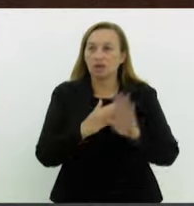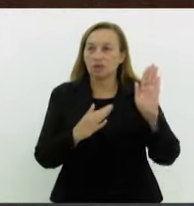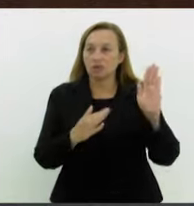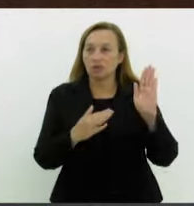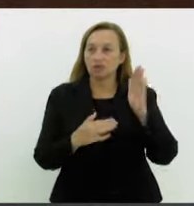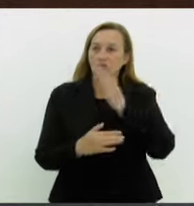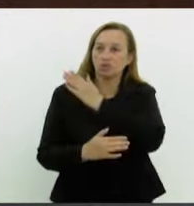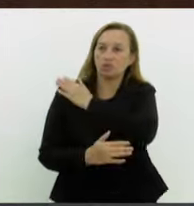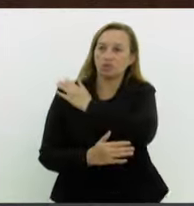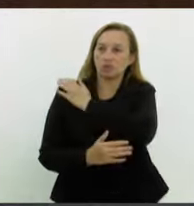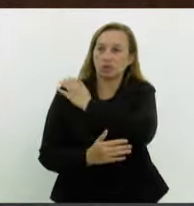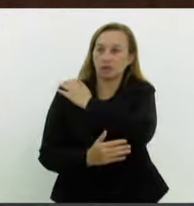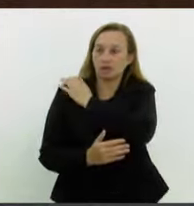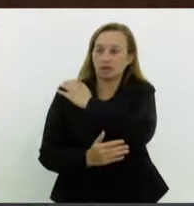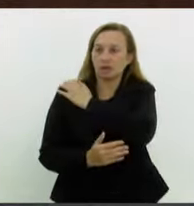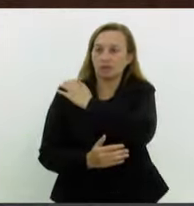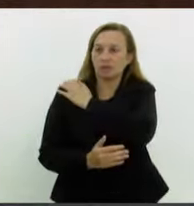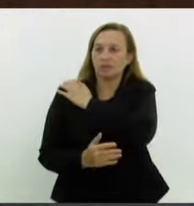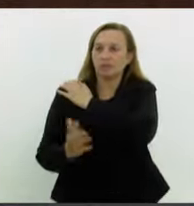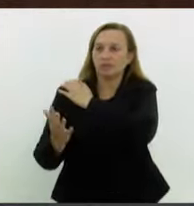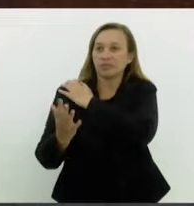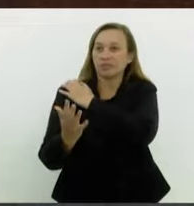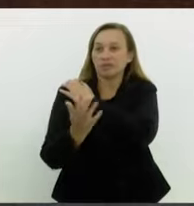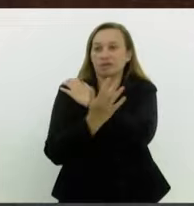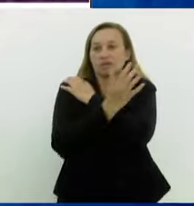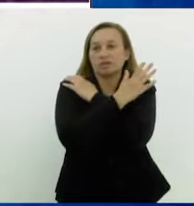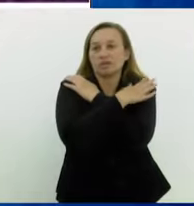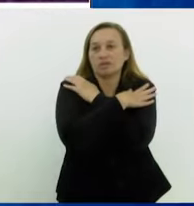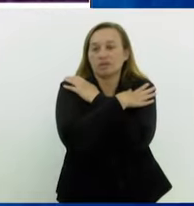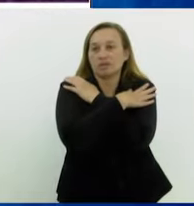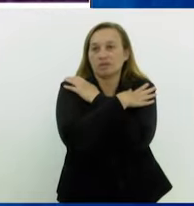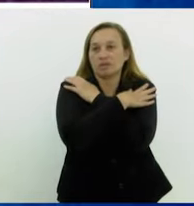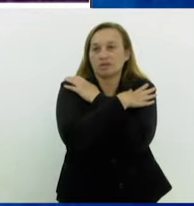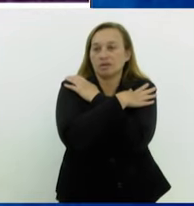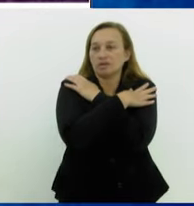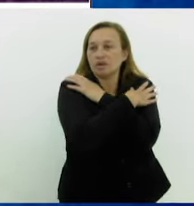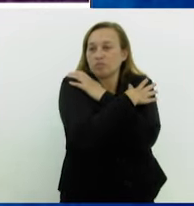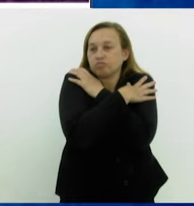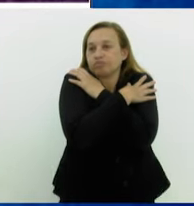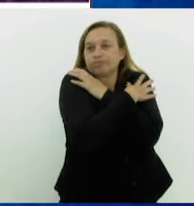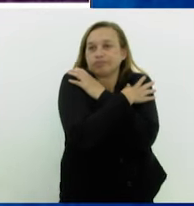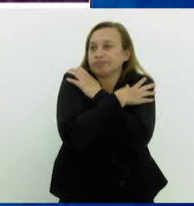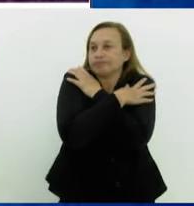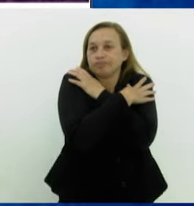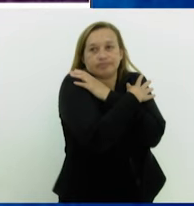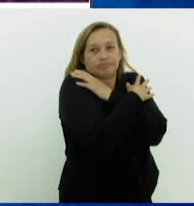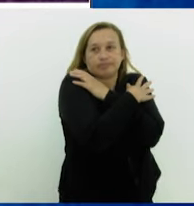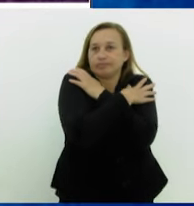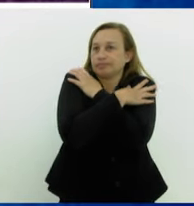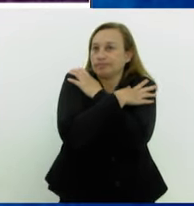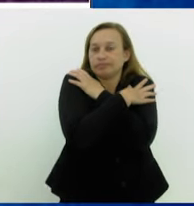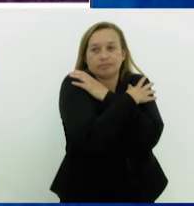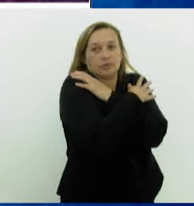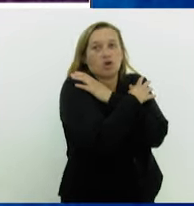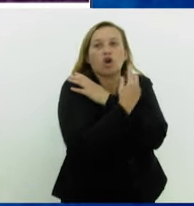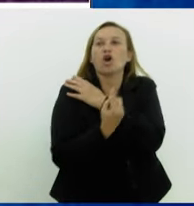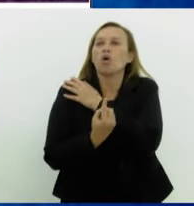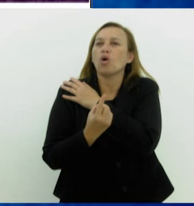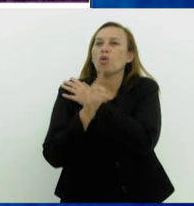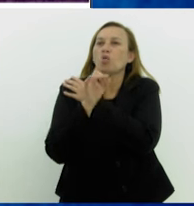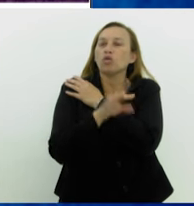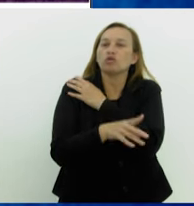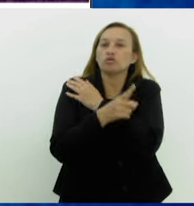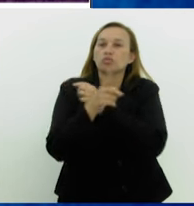direito e a mão direita no ombro esquerdo e aí deem um abraço muito apertado Quando foi a última vez que vocês